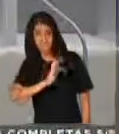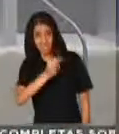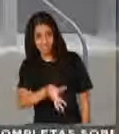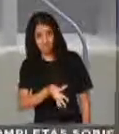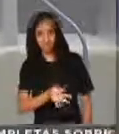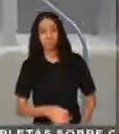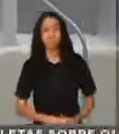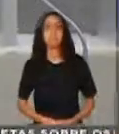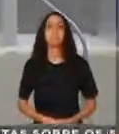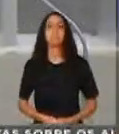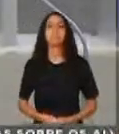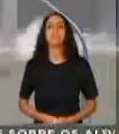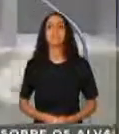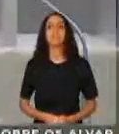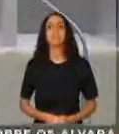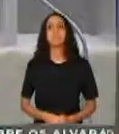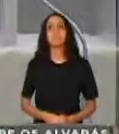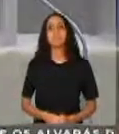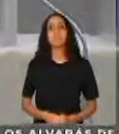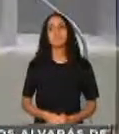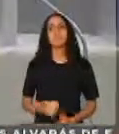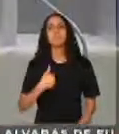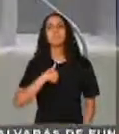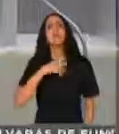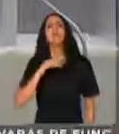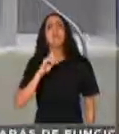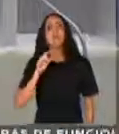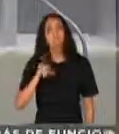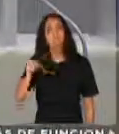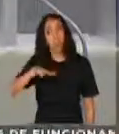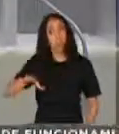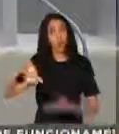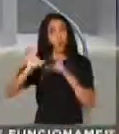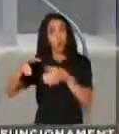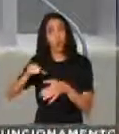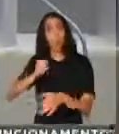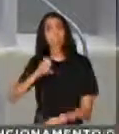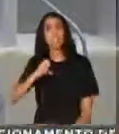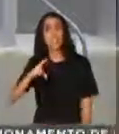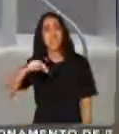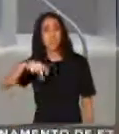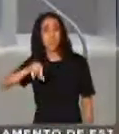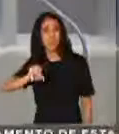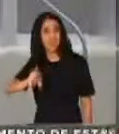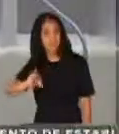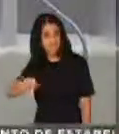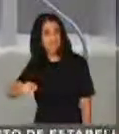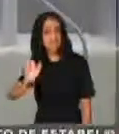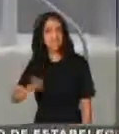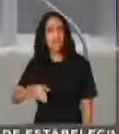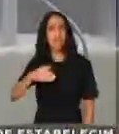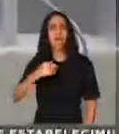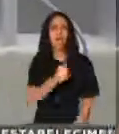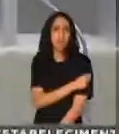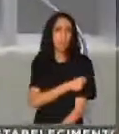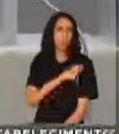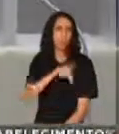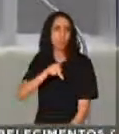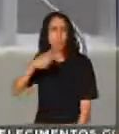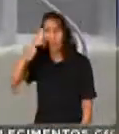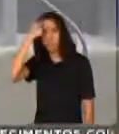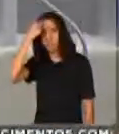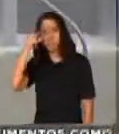quero aqui registrar que foi secundarista que começaram isso, os universitários, professores, professoras, mas hoje